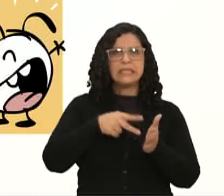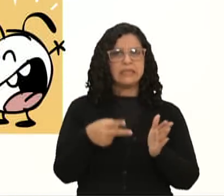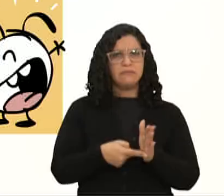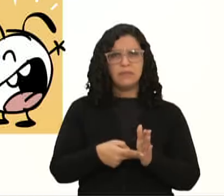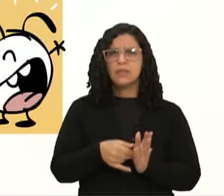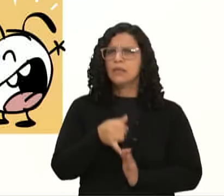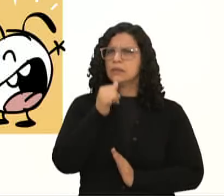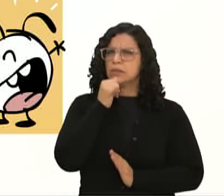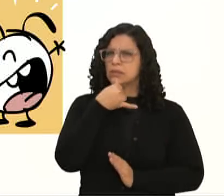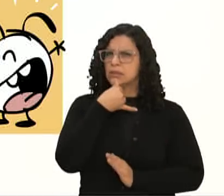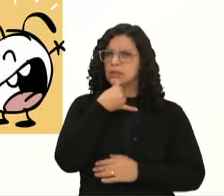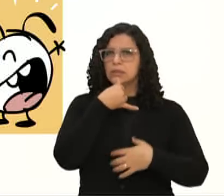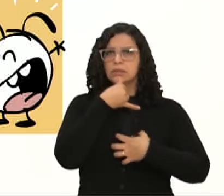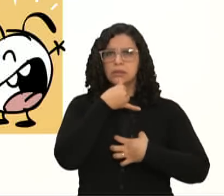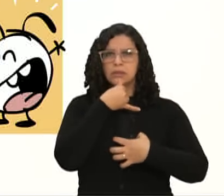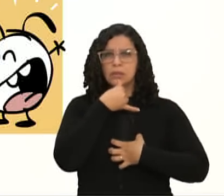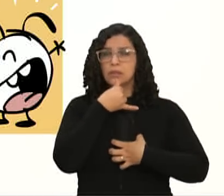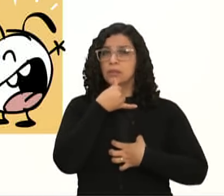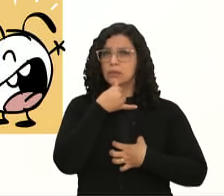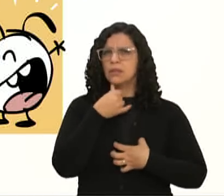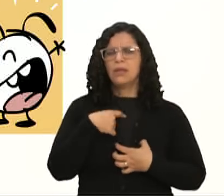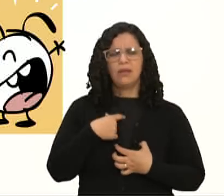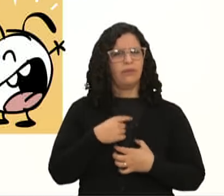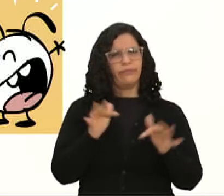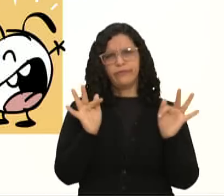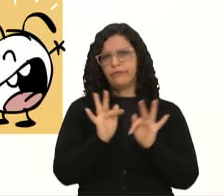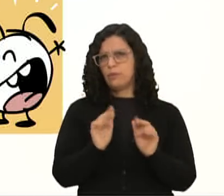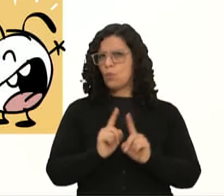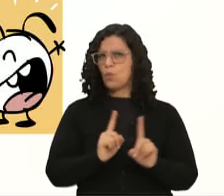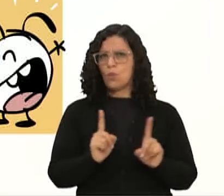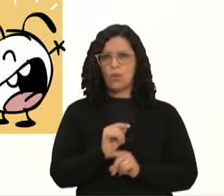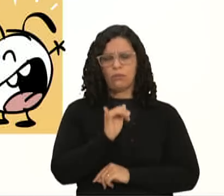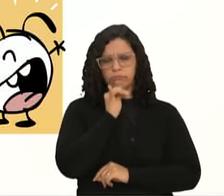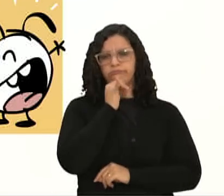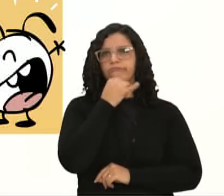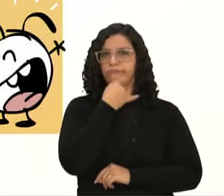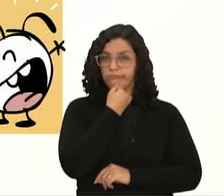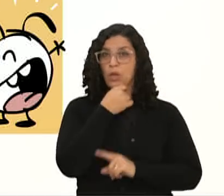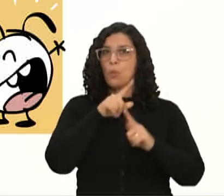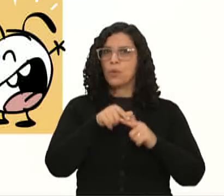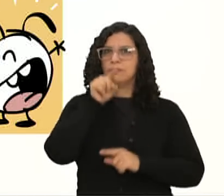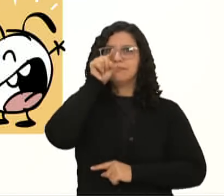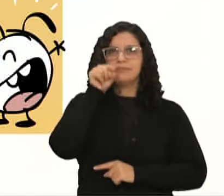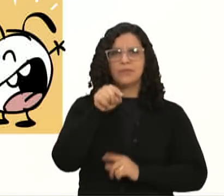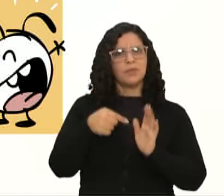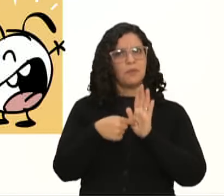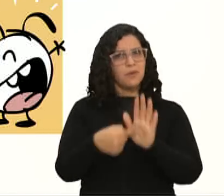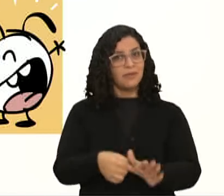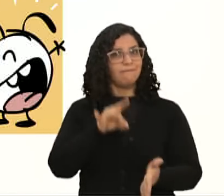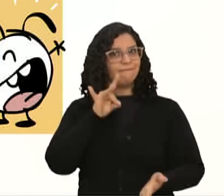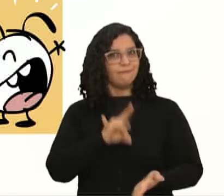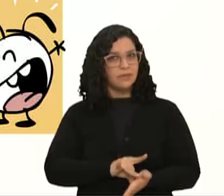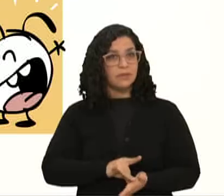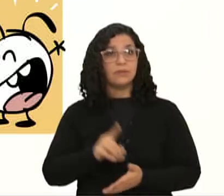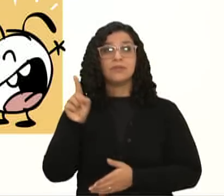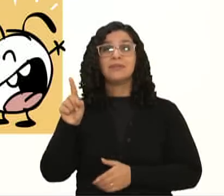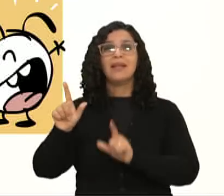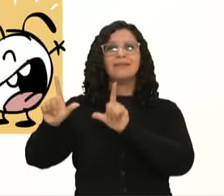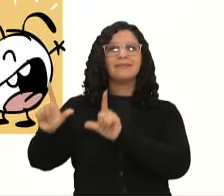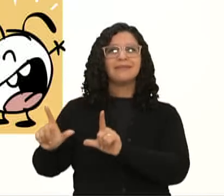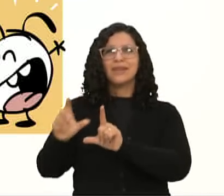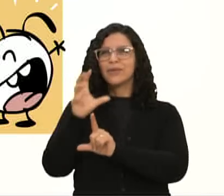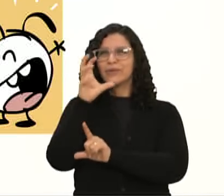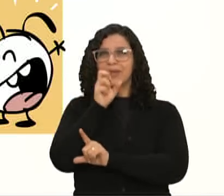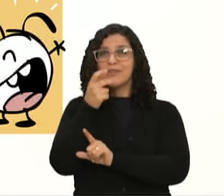reforçando o sentimento de tristeza. Ó, eu não tô feliz. Então, reforçando isso. E lá no último, quando ele já tá feliz,